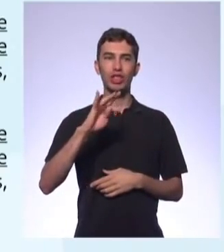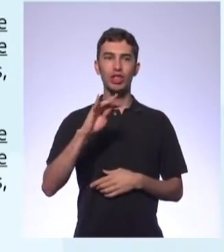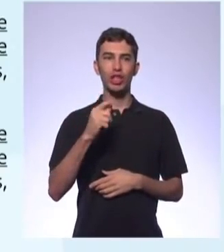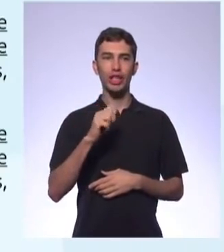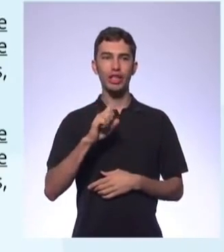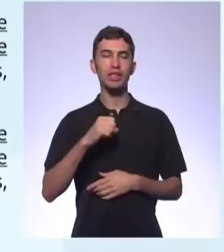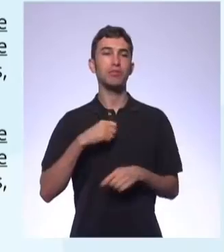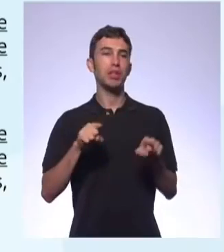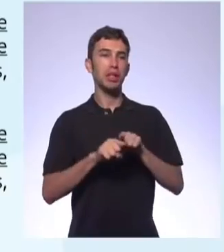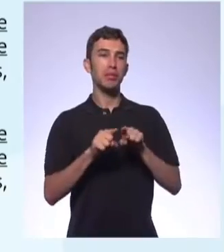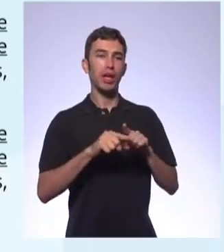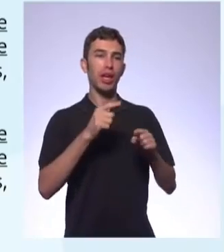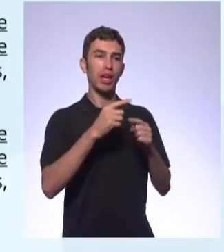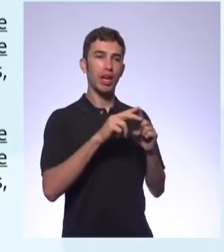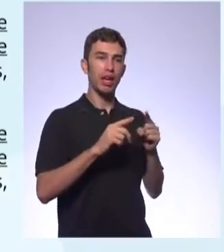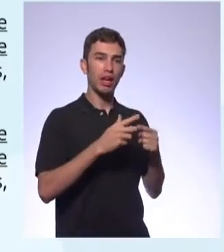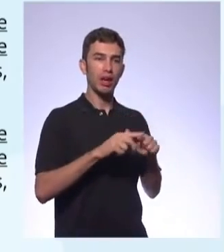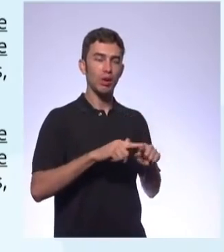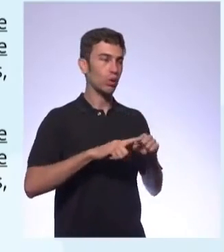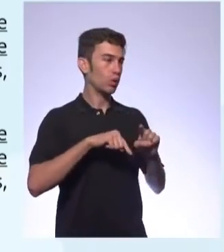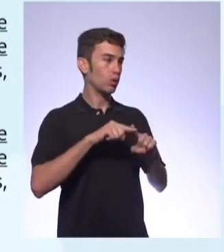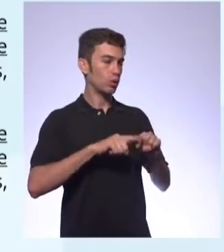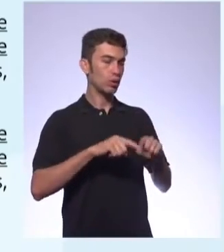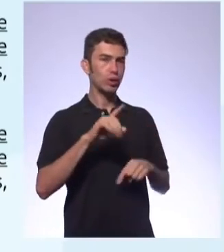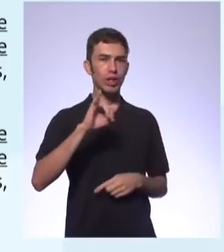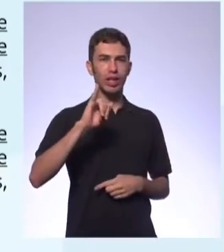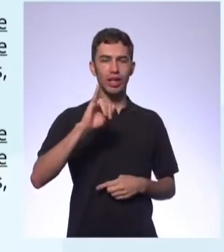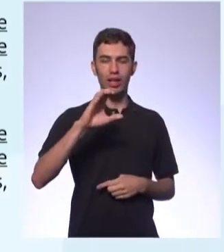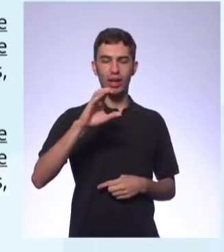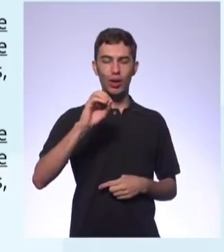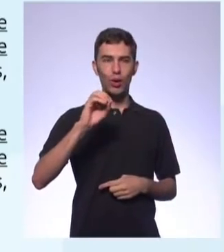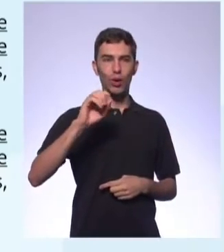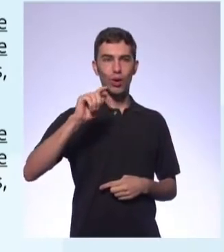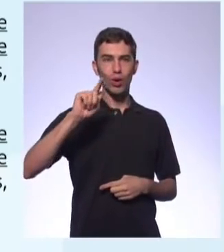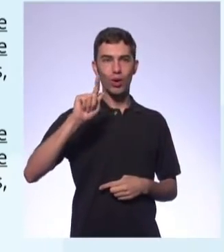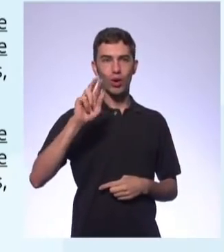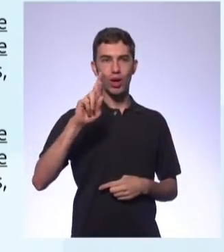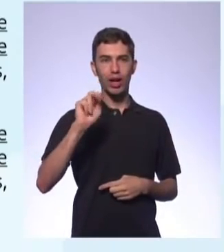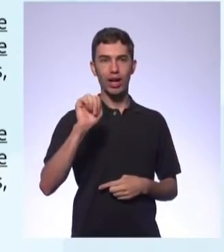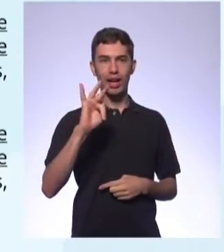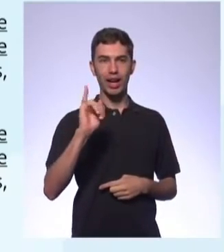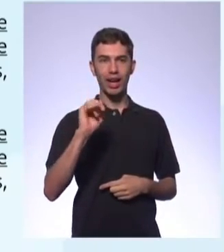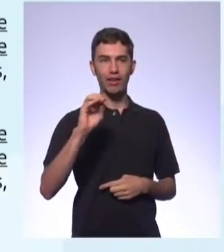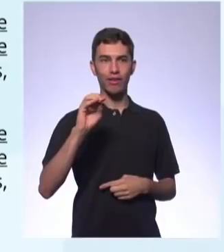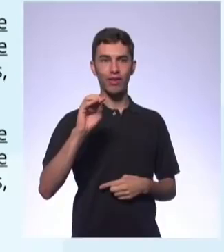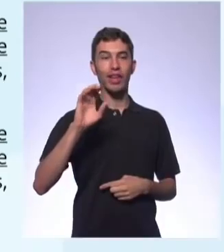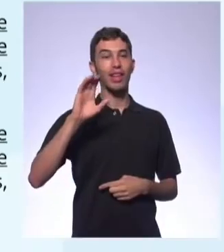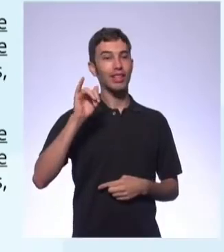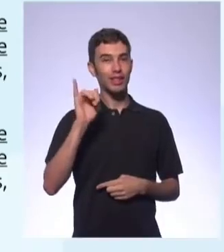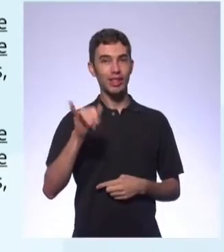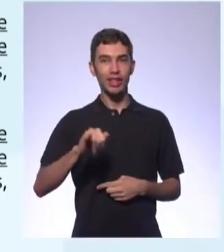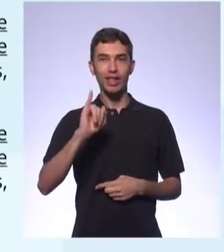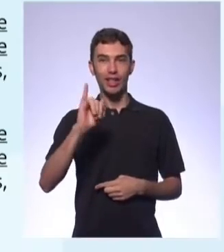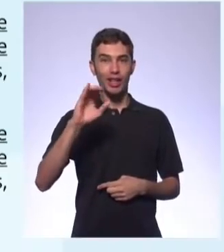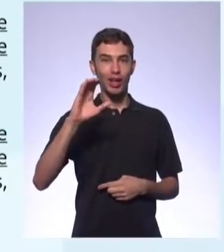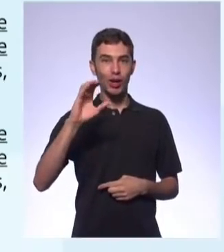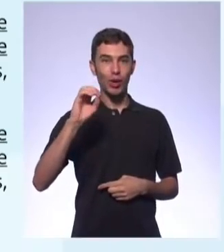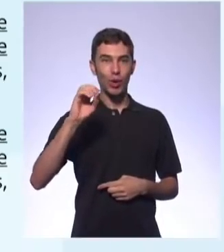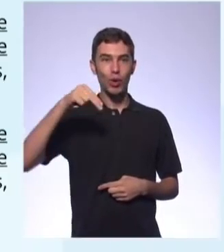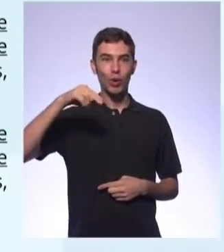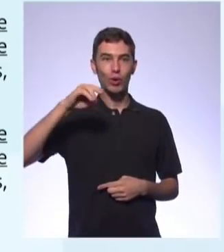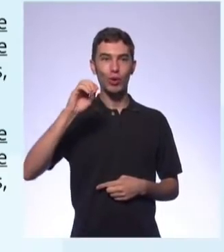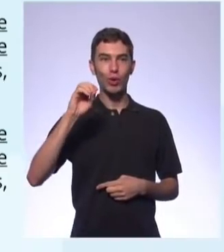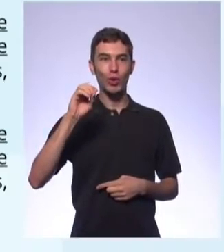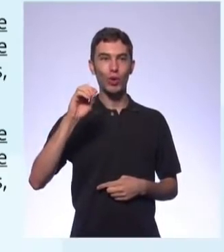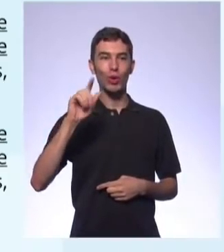esse daí eu manjo, produção, entre outros. E aí no 5B... Iconográficos. Iconográficos. A matemática vai